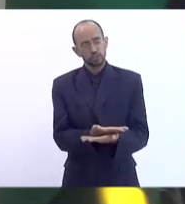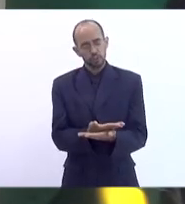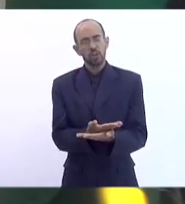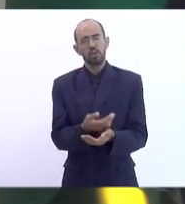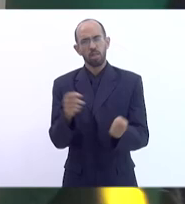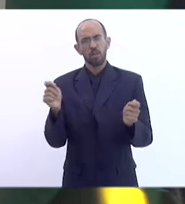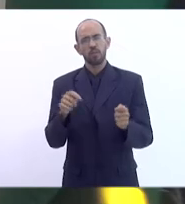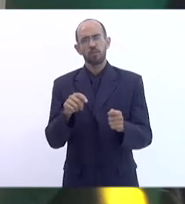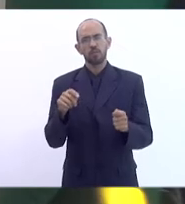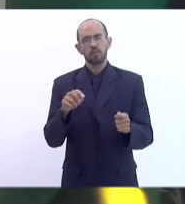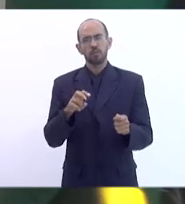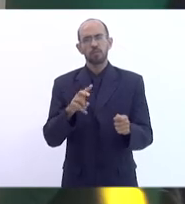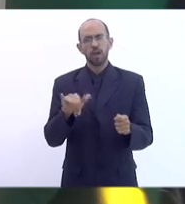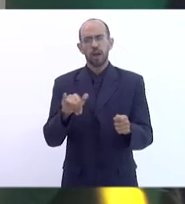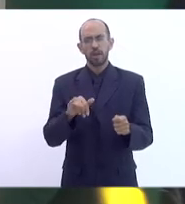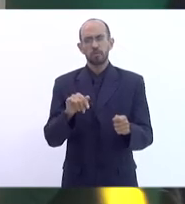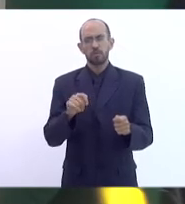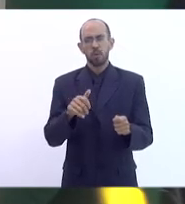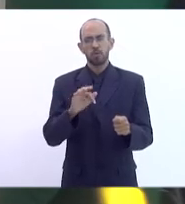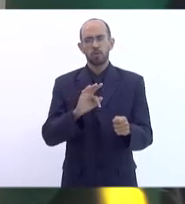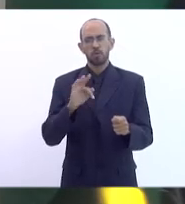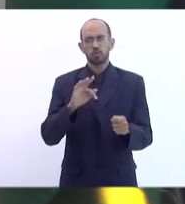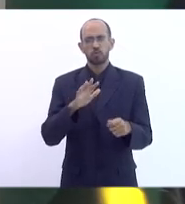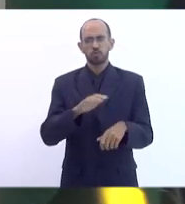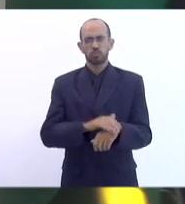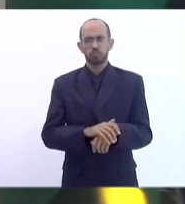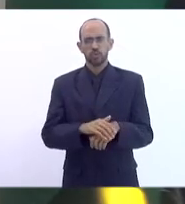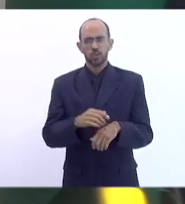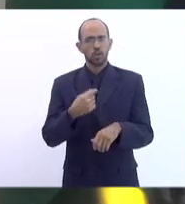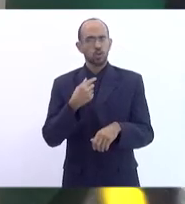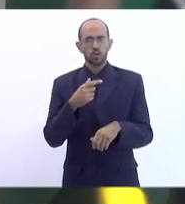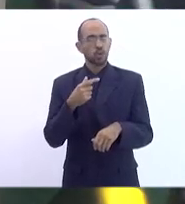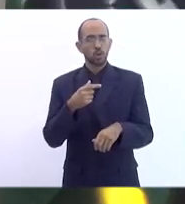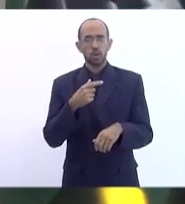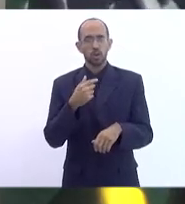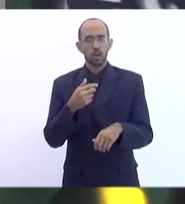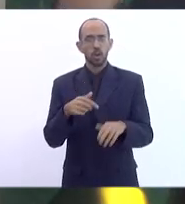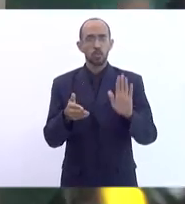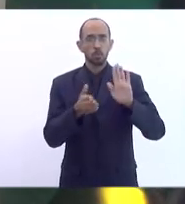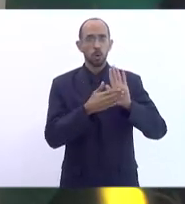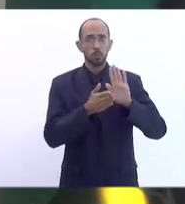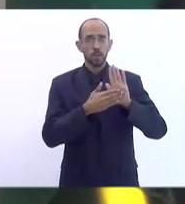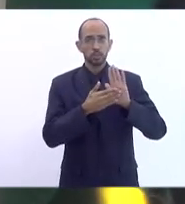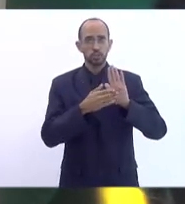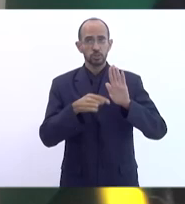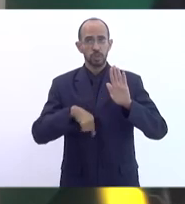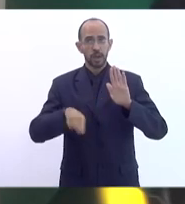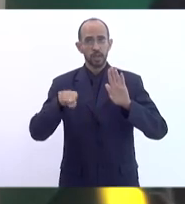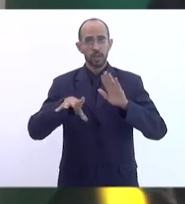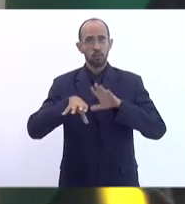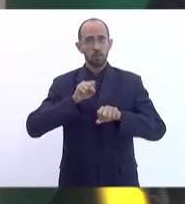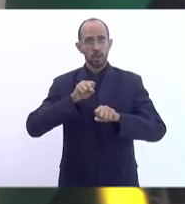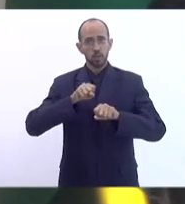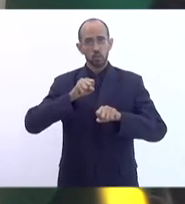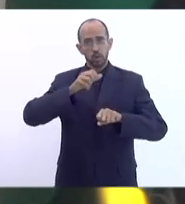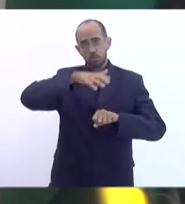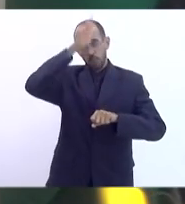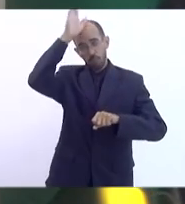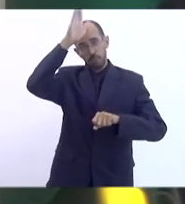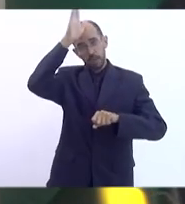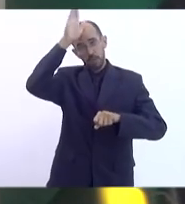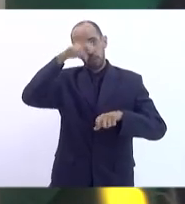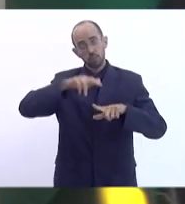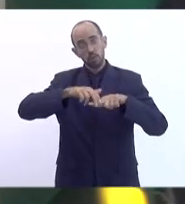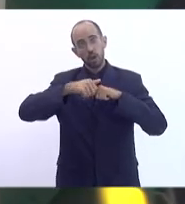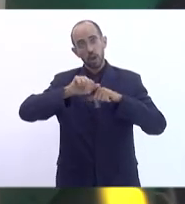que em breve hoje não pude estar na formatura do Corpo de Bombeiros Como prometido o apagando 10 que tinha audiência pública